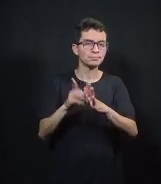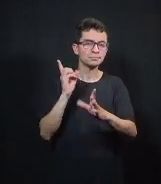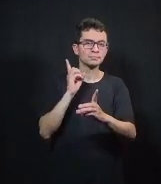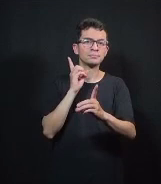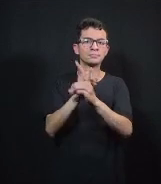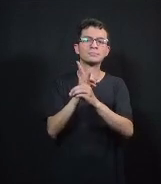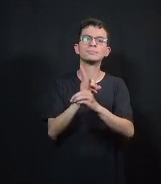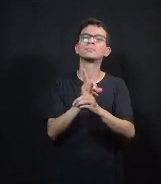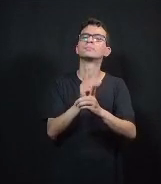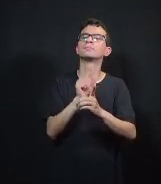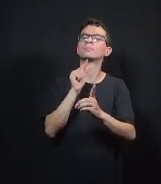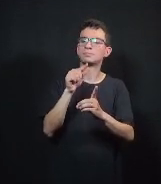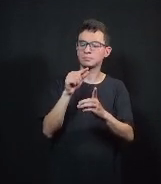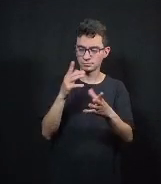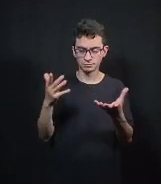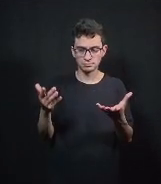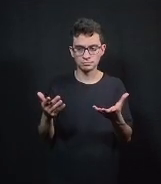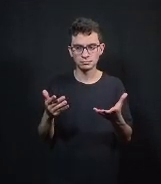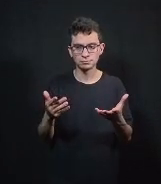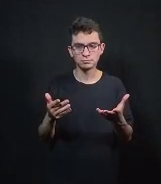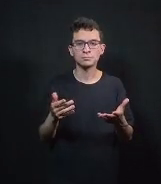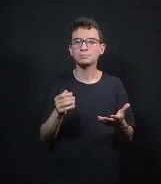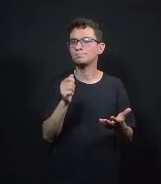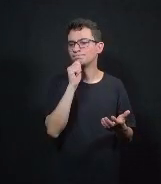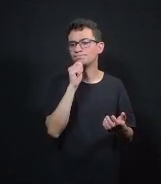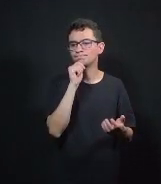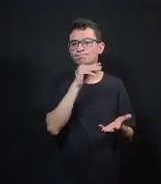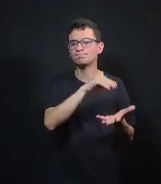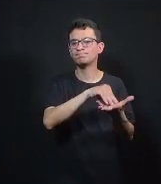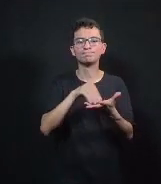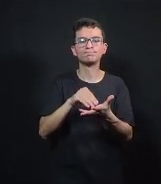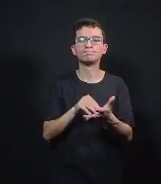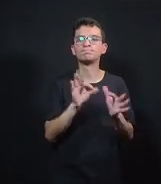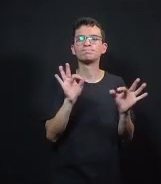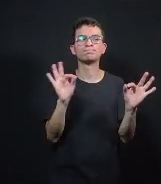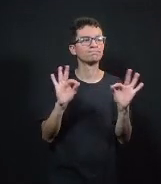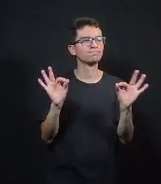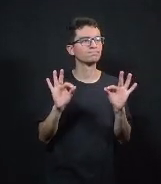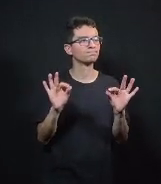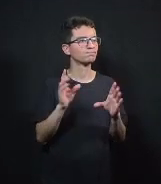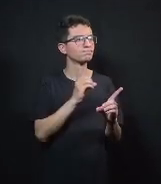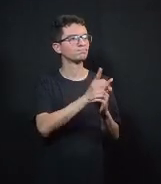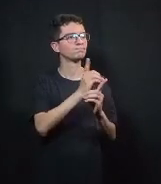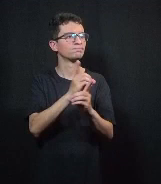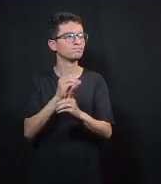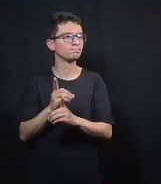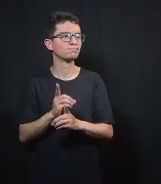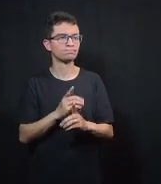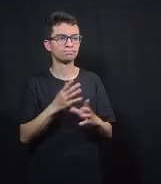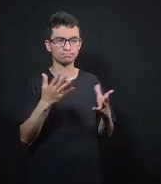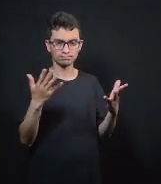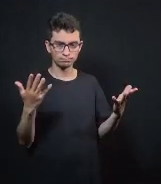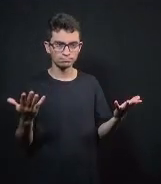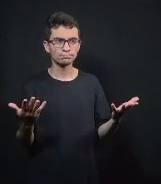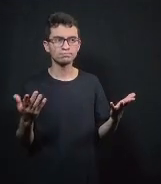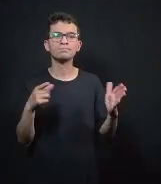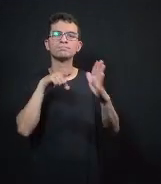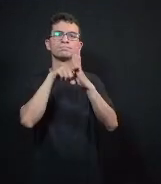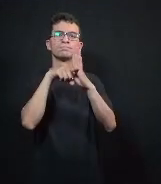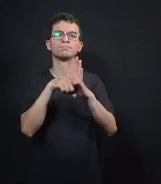a fonte certinho, mas eu não consegui achar nesse curto espaço aí que eu tive, mas essa pesquisa ela